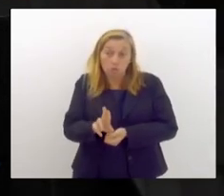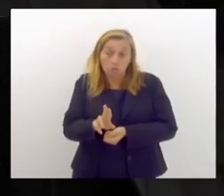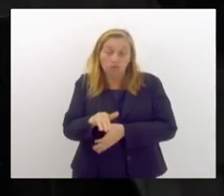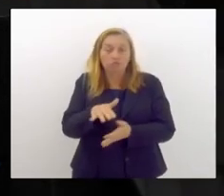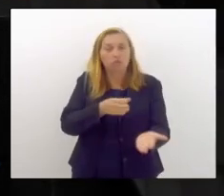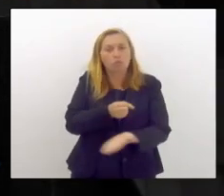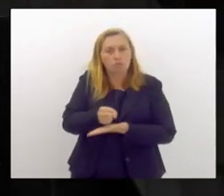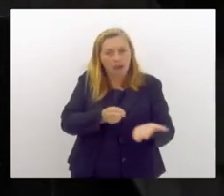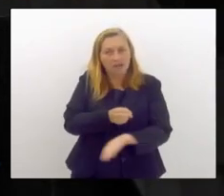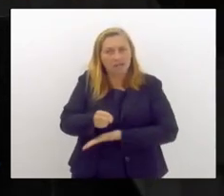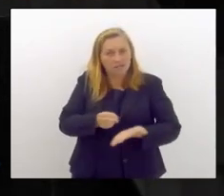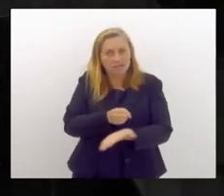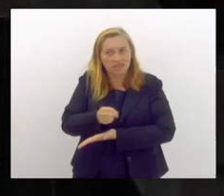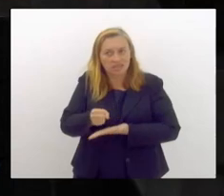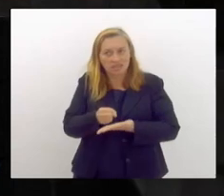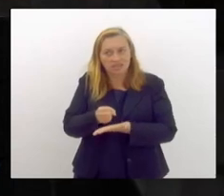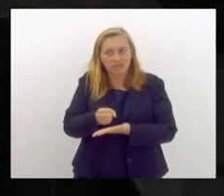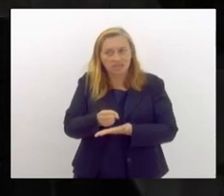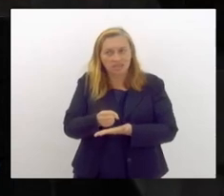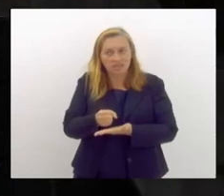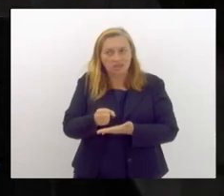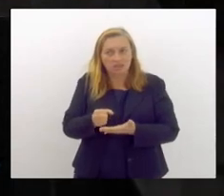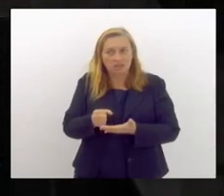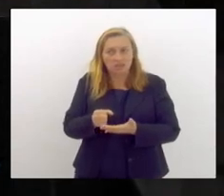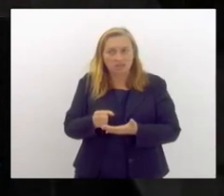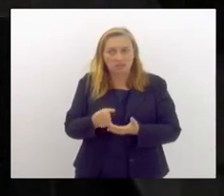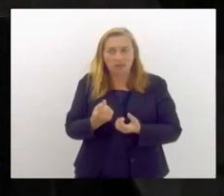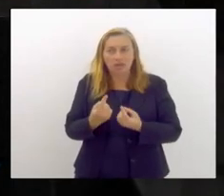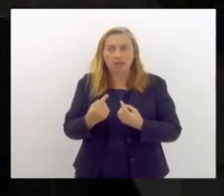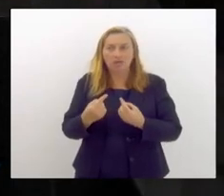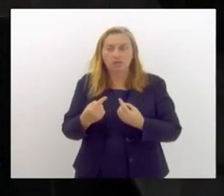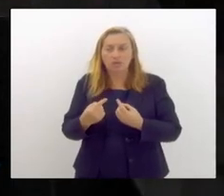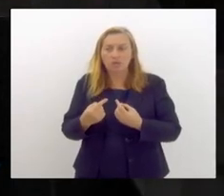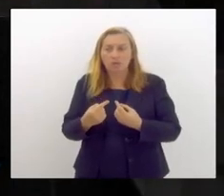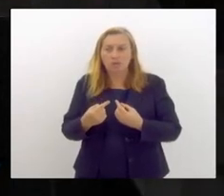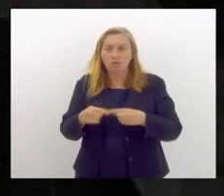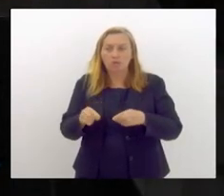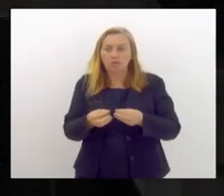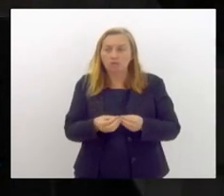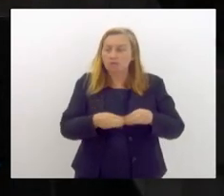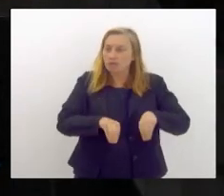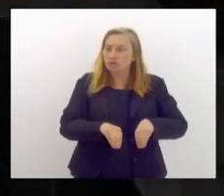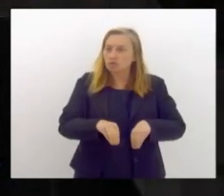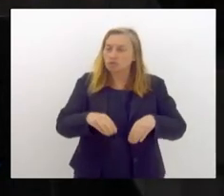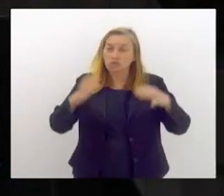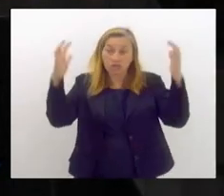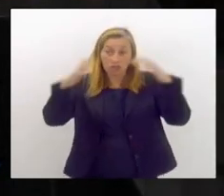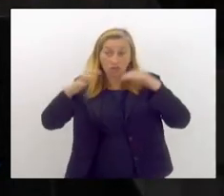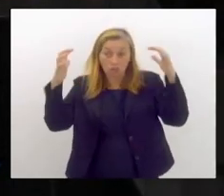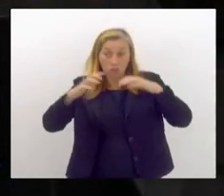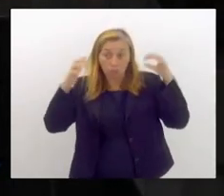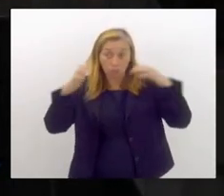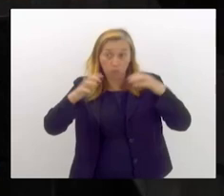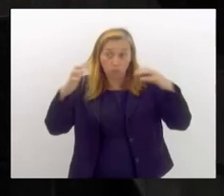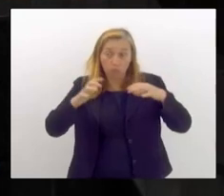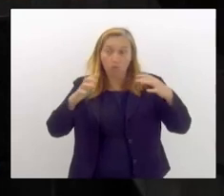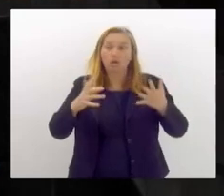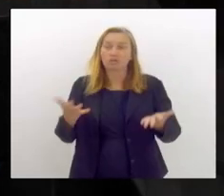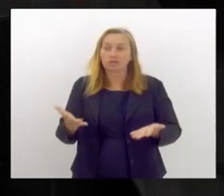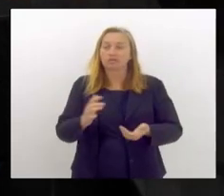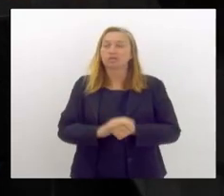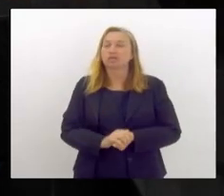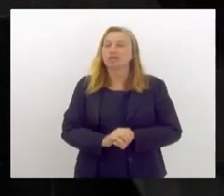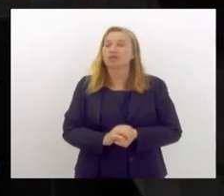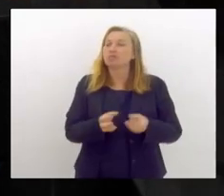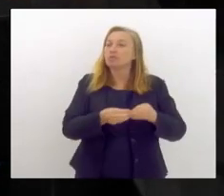base para mitigar os efeitos das chuvas, já que ela é causadora de danos